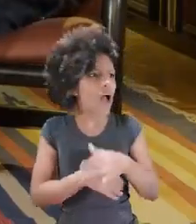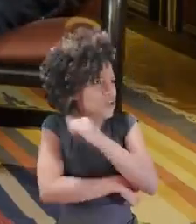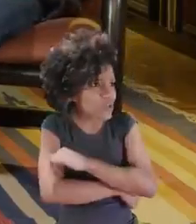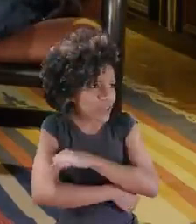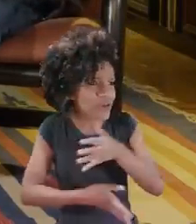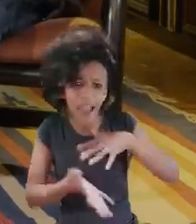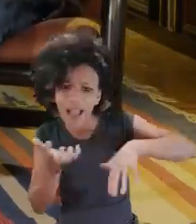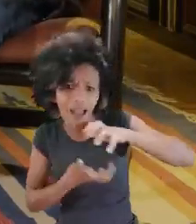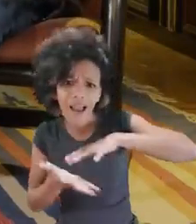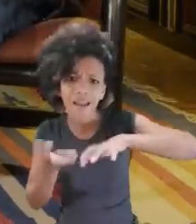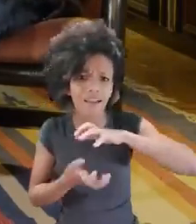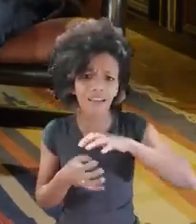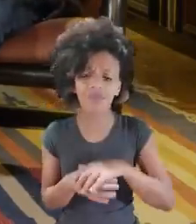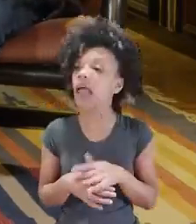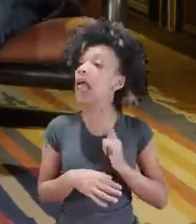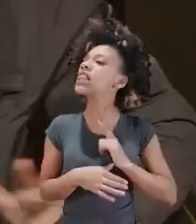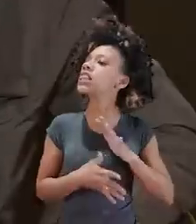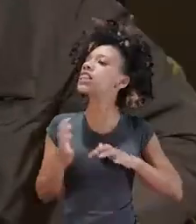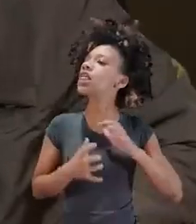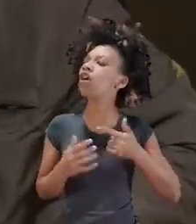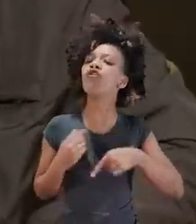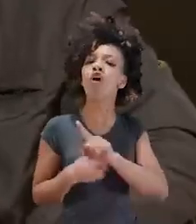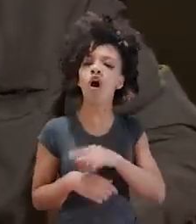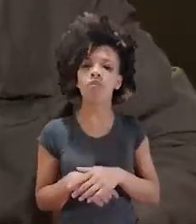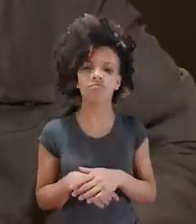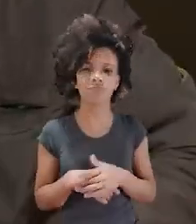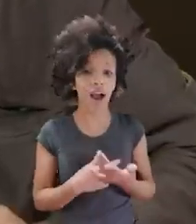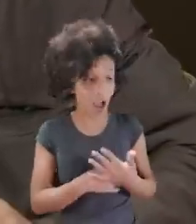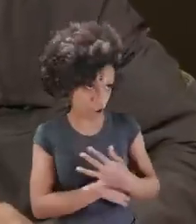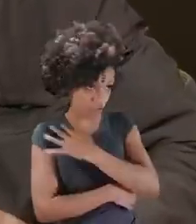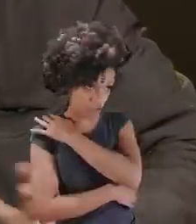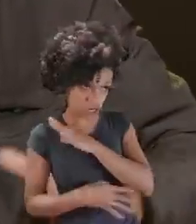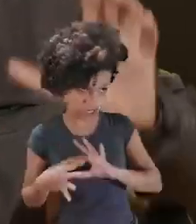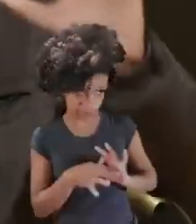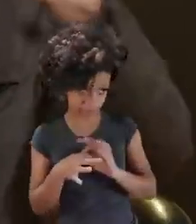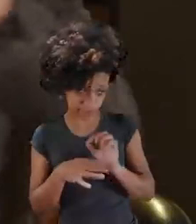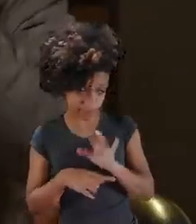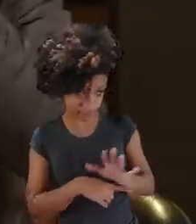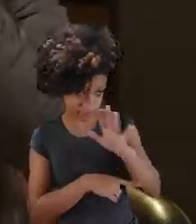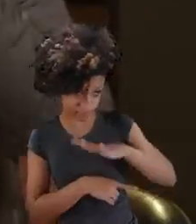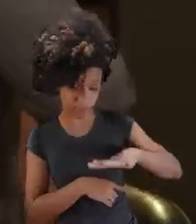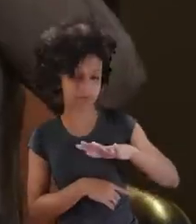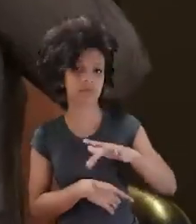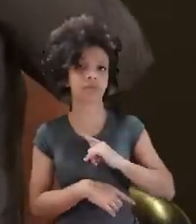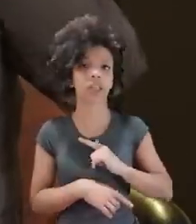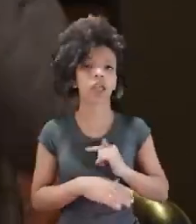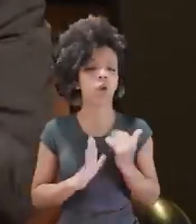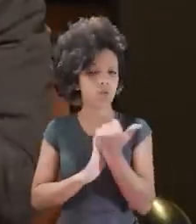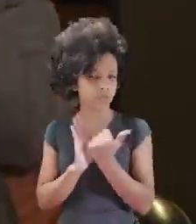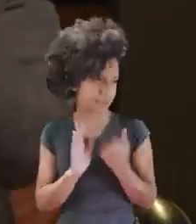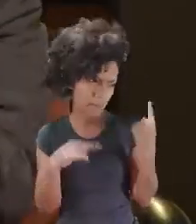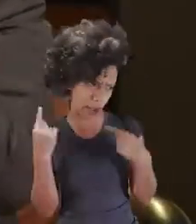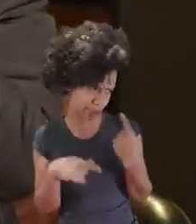confusão confusão tá tendo confusão vou lá aí quando o pessoal da força nacional Força Nacional é uma é uma